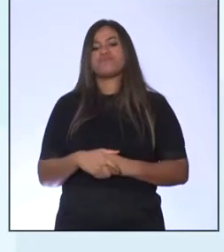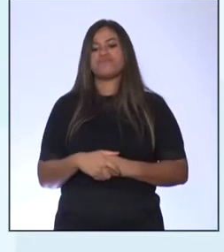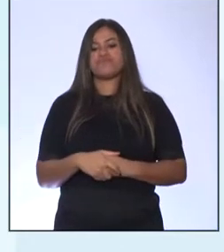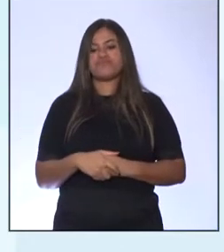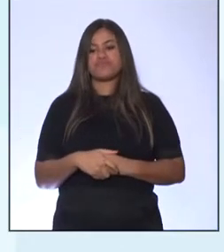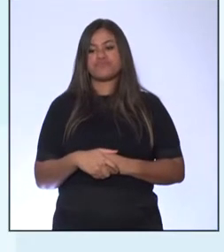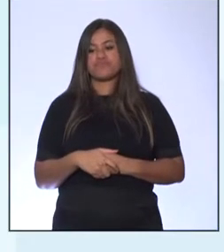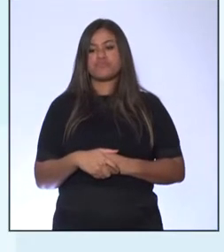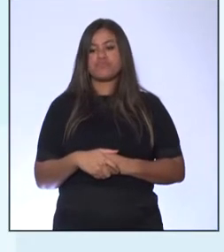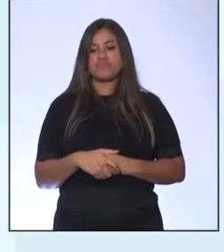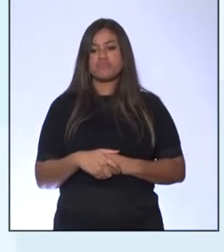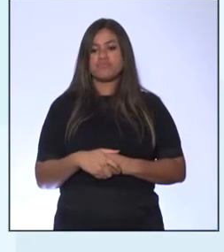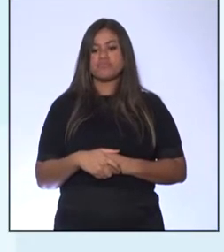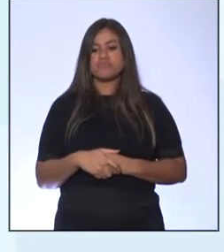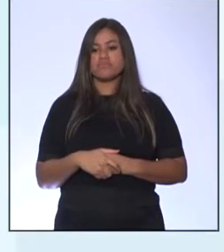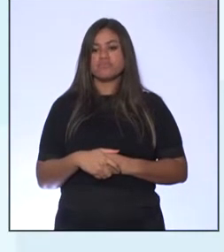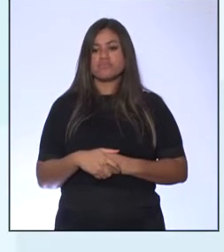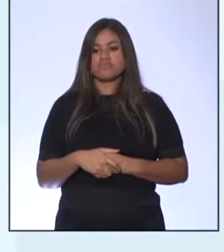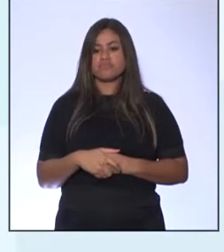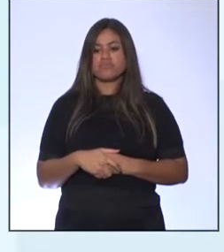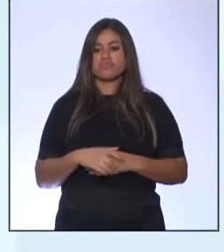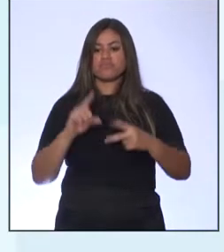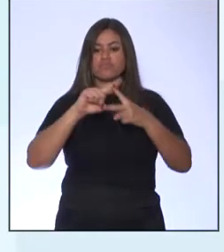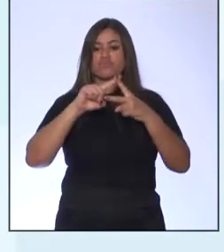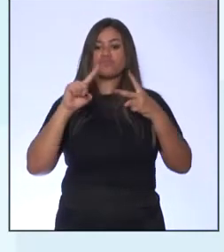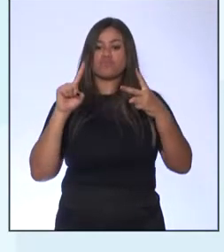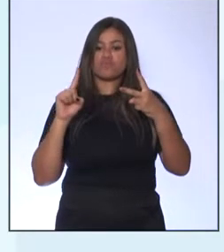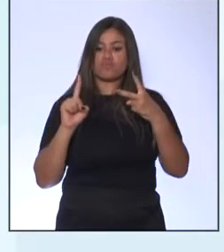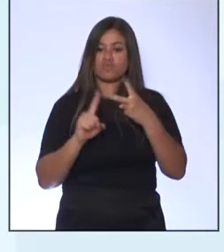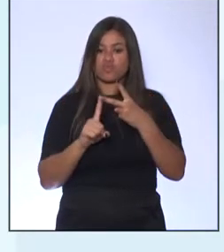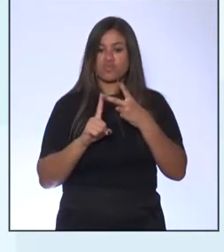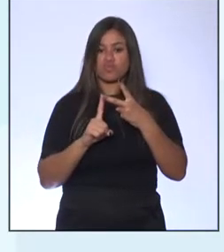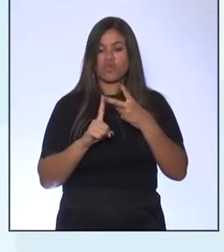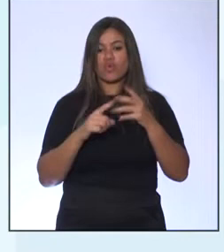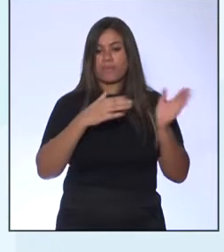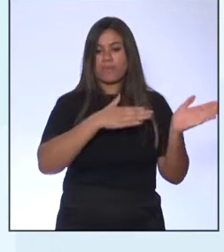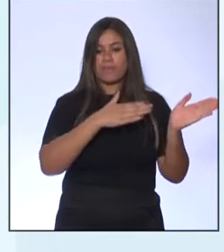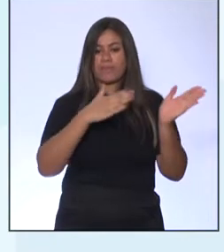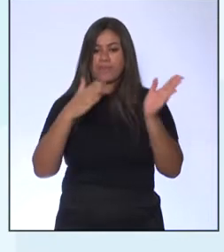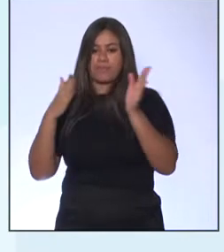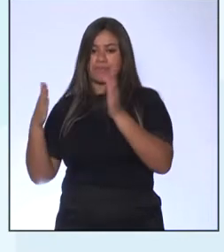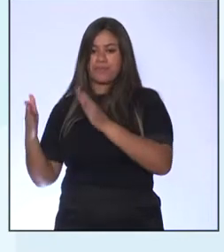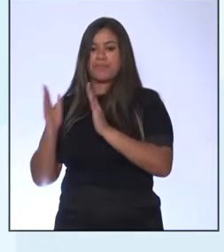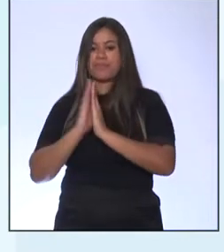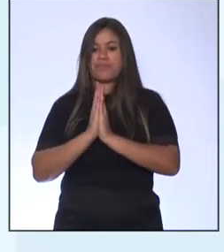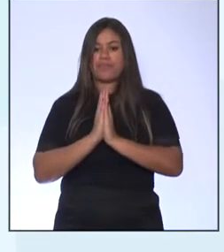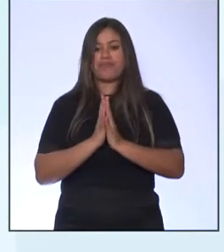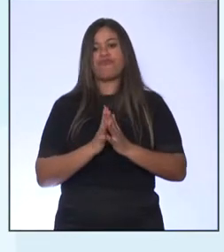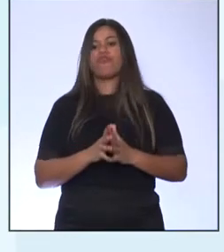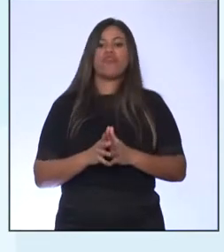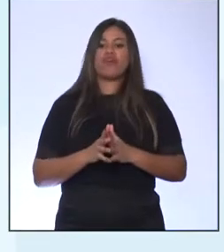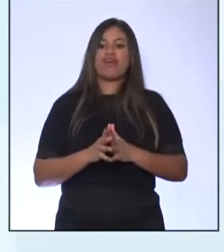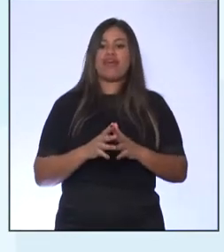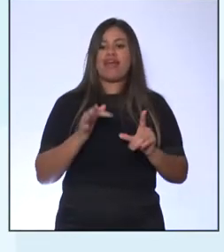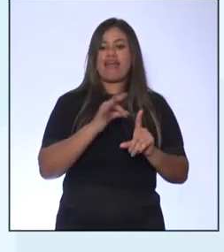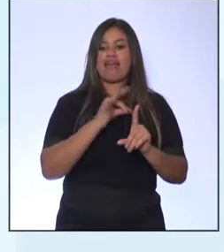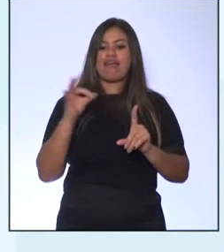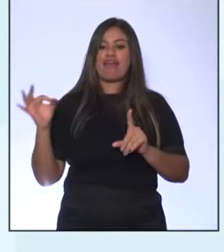sobre esse tema. São 2 questões, se puder, Larissa, lá para aquela citação da